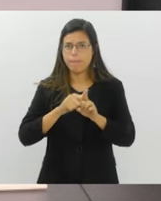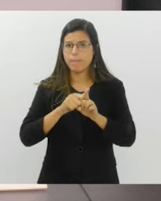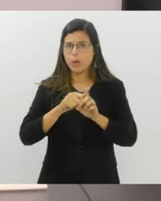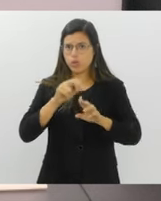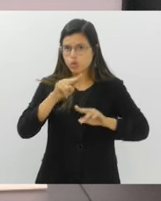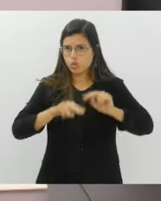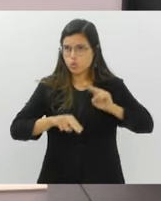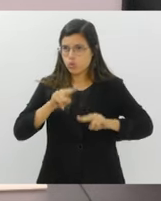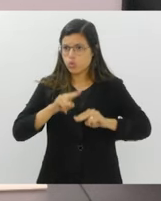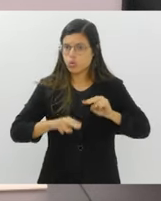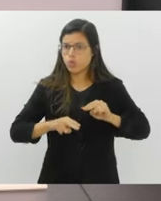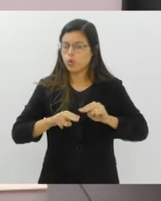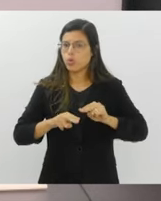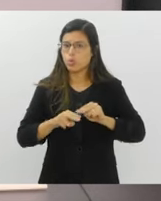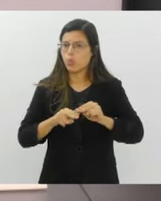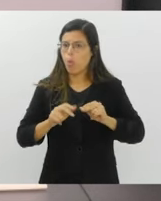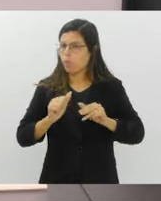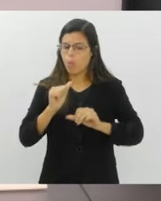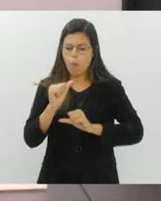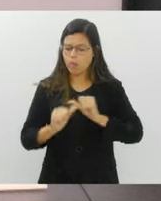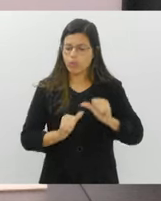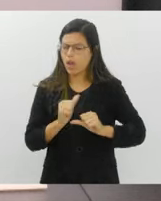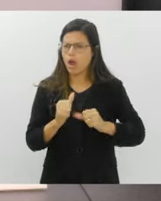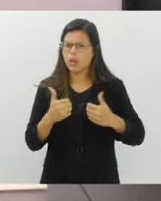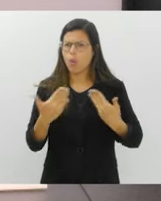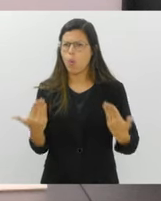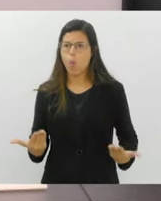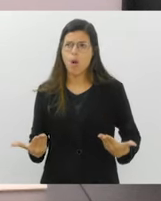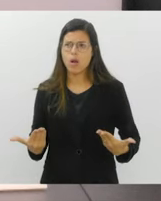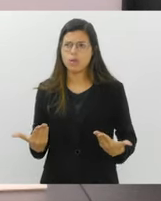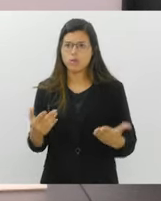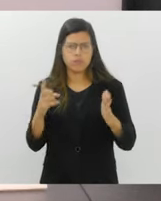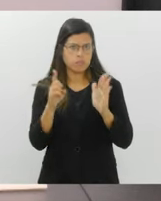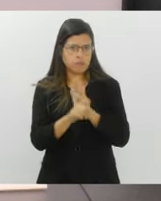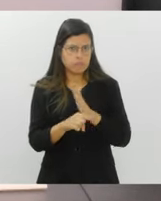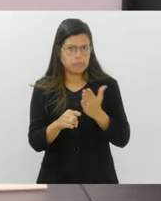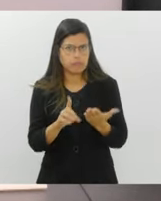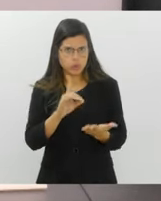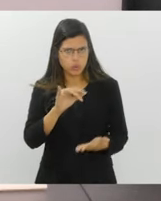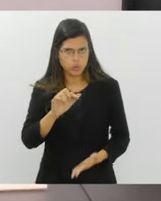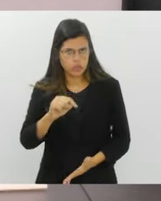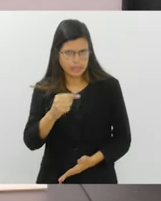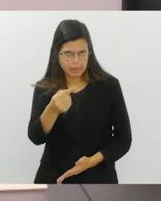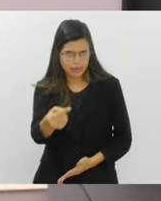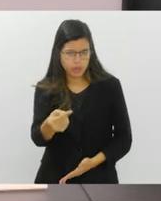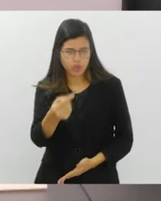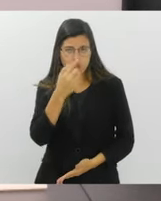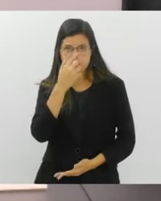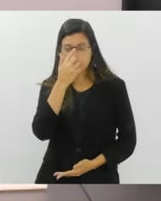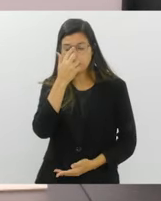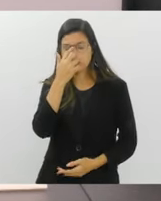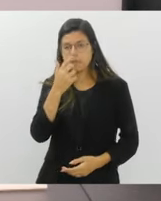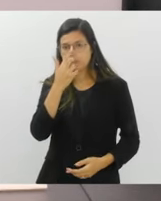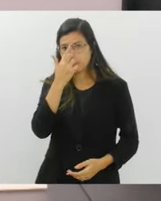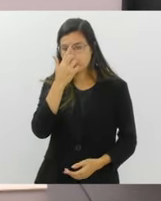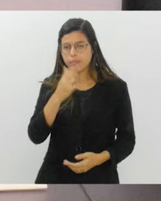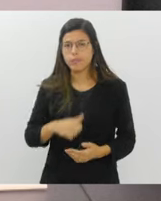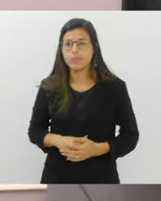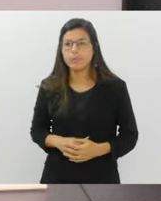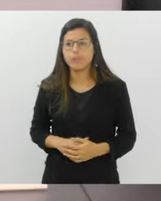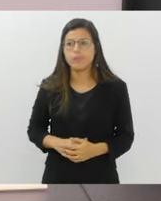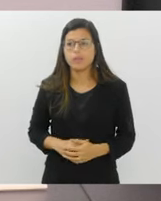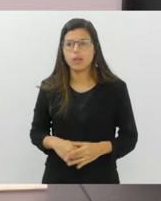assumir quanto? Estou lhe perguntando. Possivelmente o dia seguinte. Né? Além do mais, se a gente